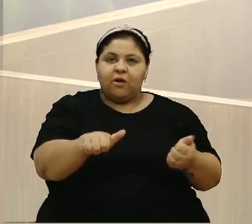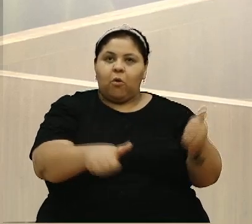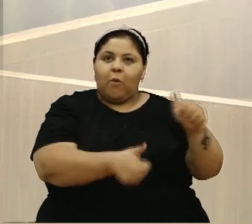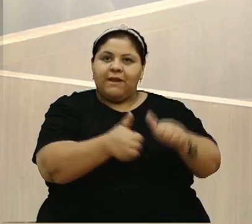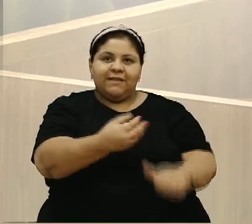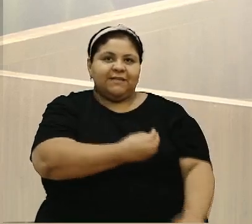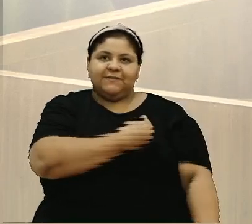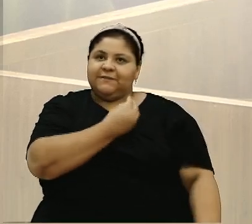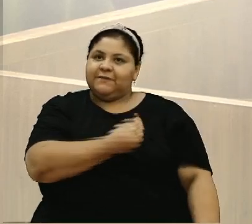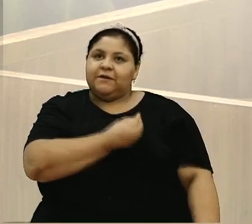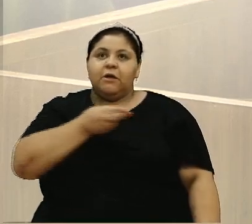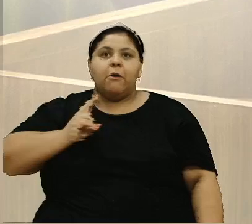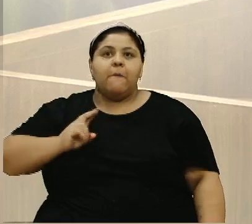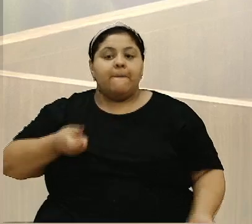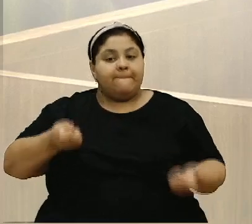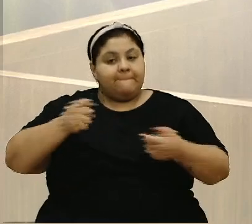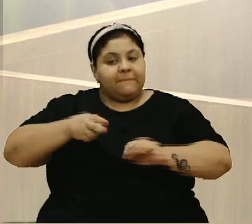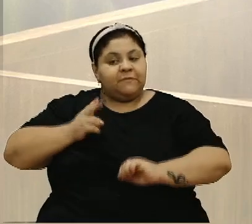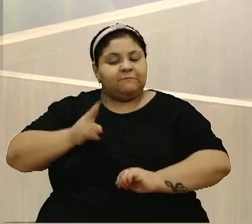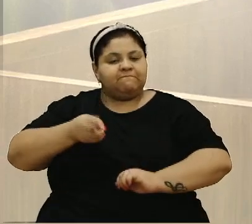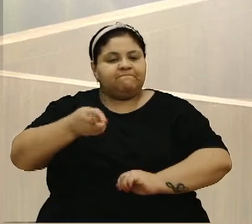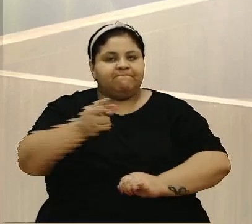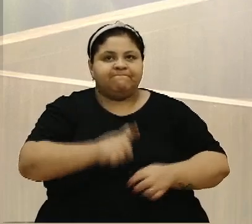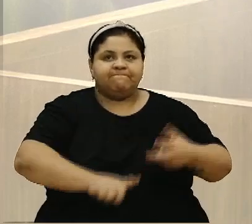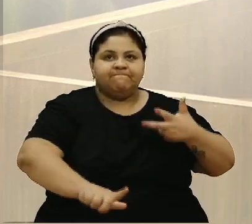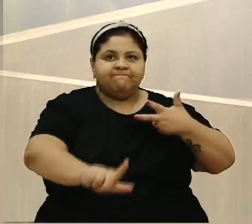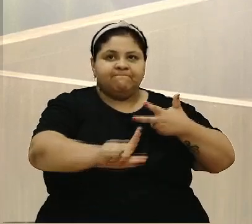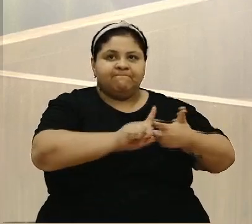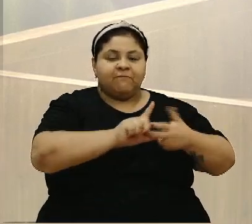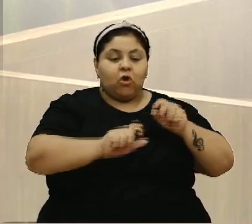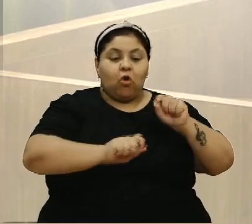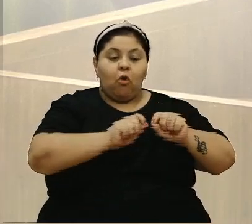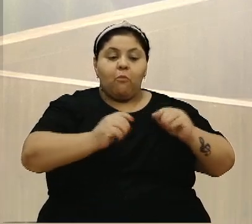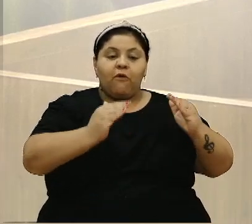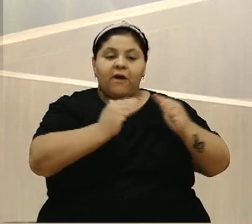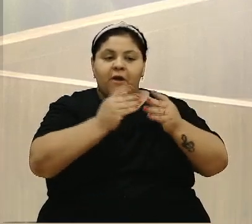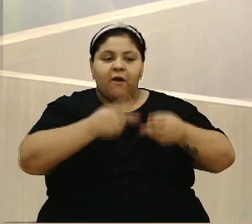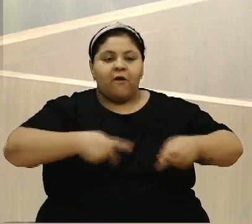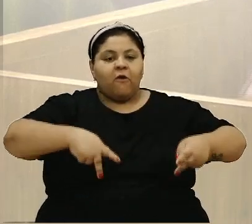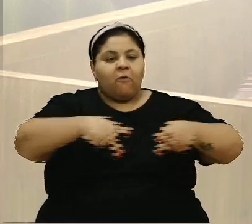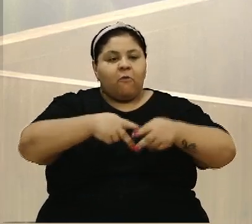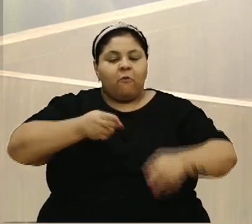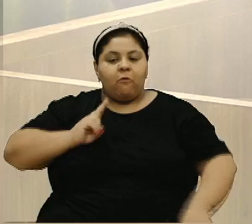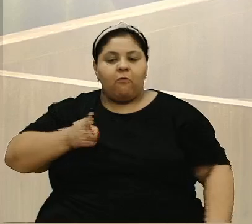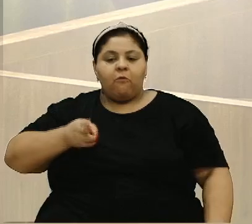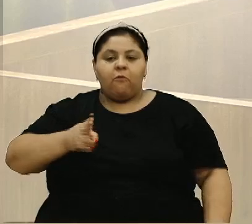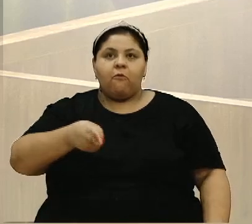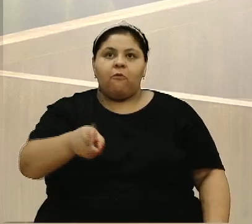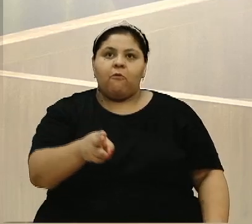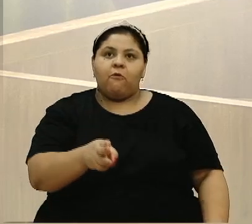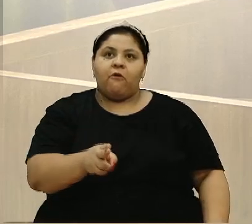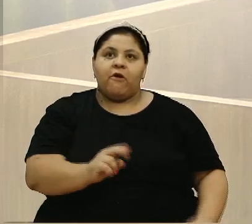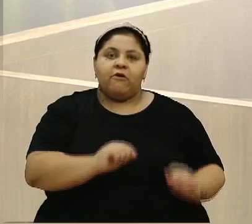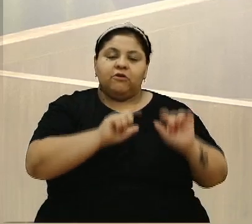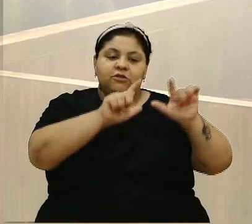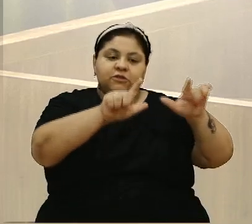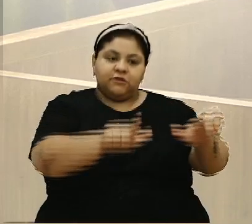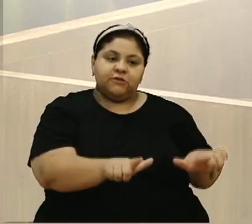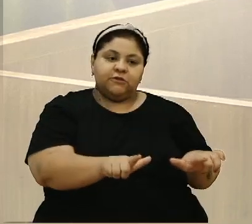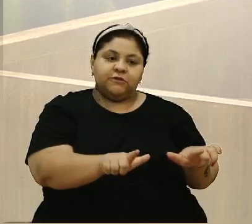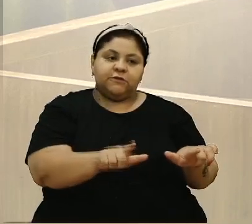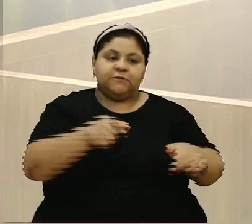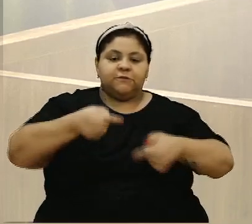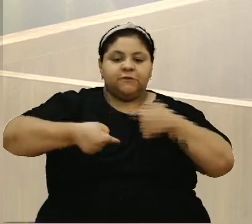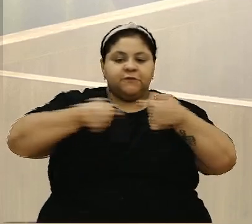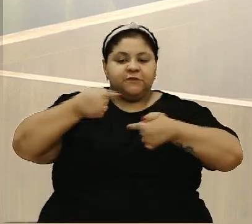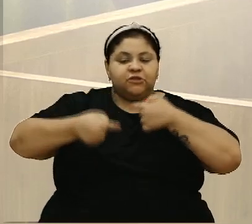caxiense não pode parar. O Legislativo, como Casa do Povo, continuará sendo esse porto seguro onde as discussões